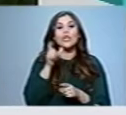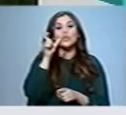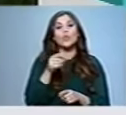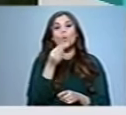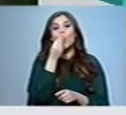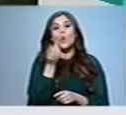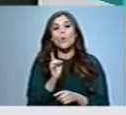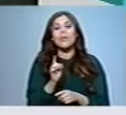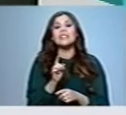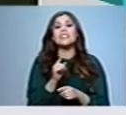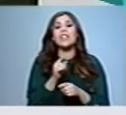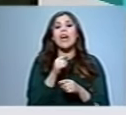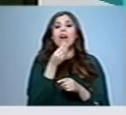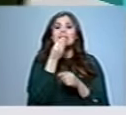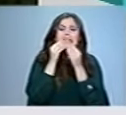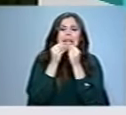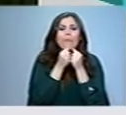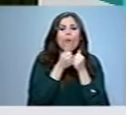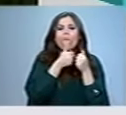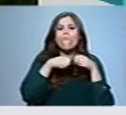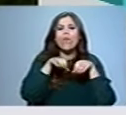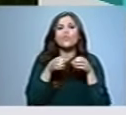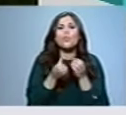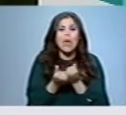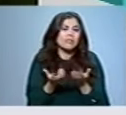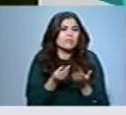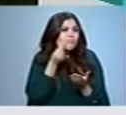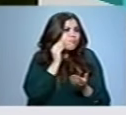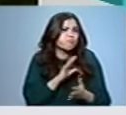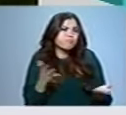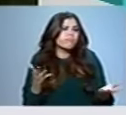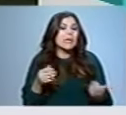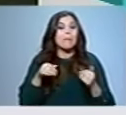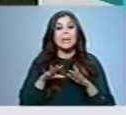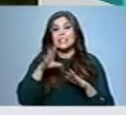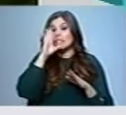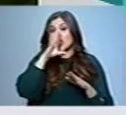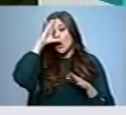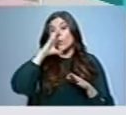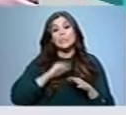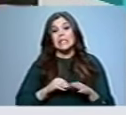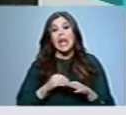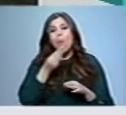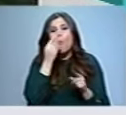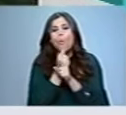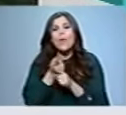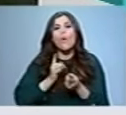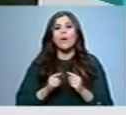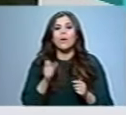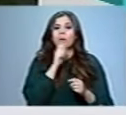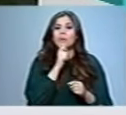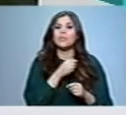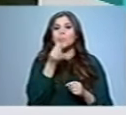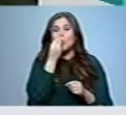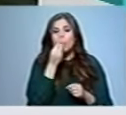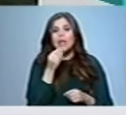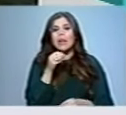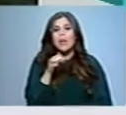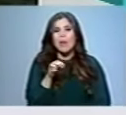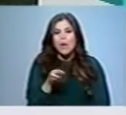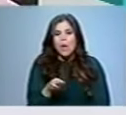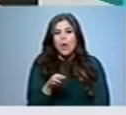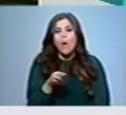perguntas a alguém, o que é que sabe tomate? Sabe a tomate. Agora, não sabendo o que é que estava a comer, pá, já posso ter comido morcego, o que eles chamam